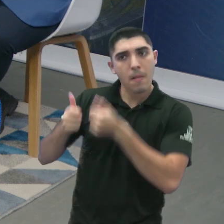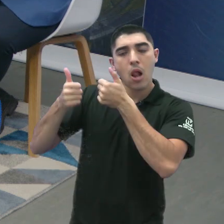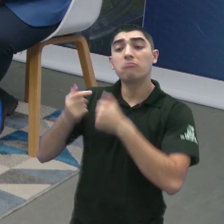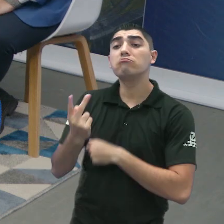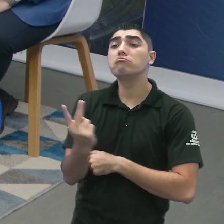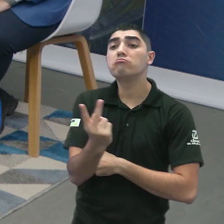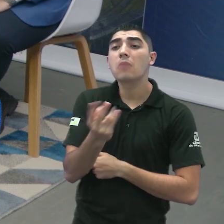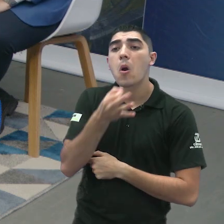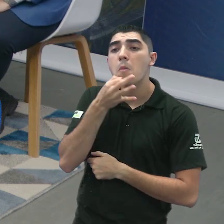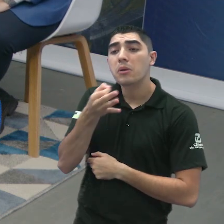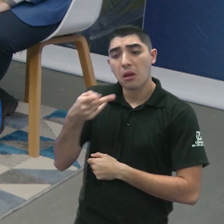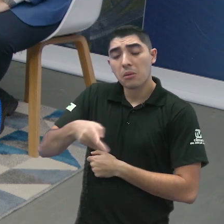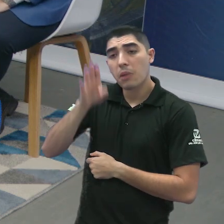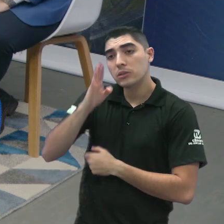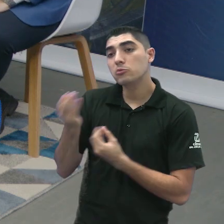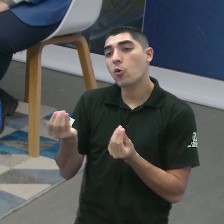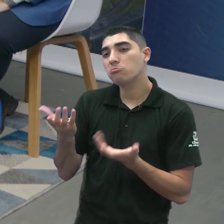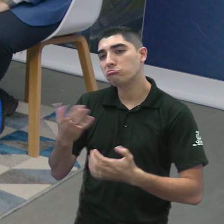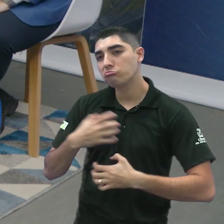essa questão aqui no Brasil?